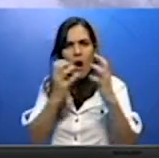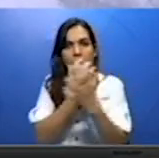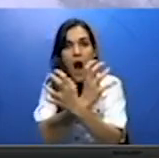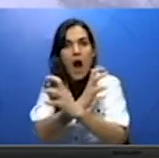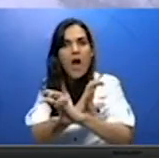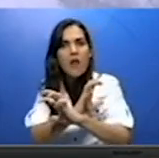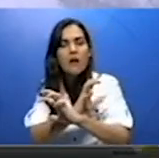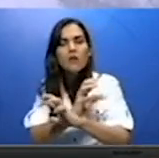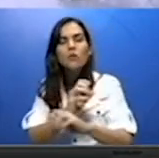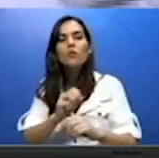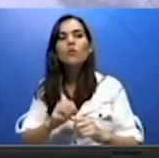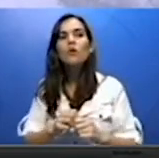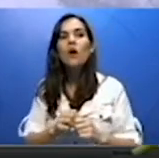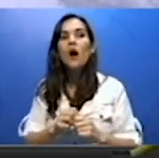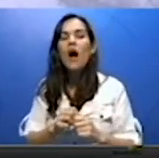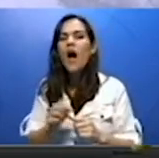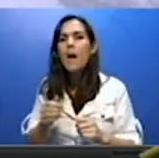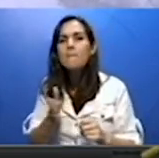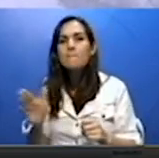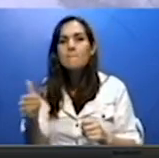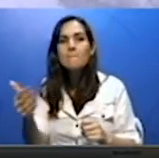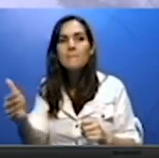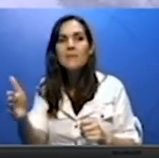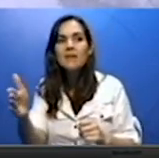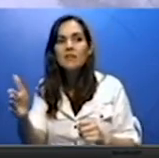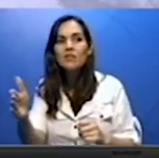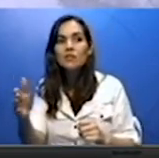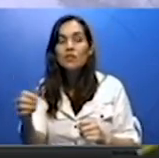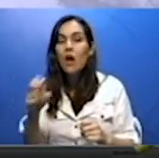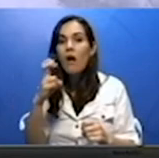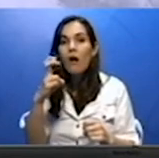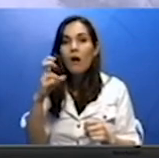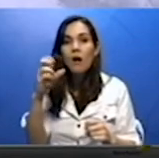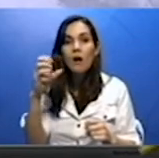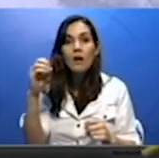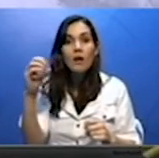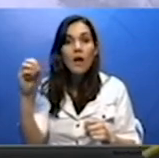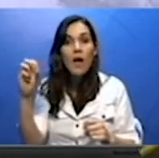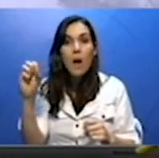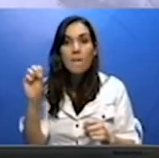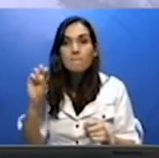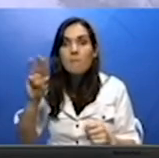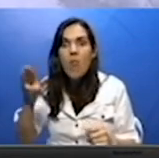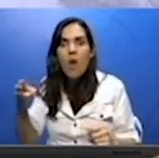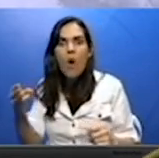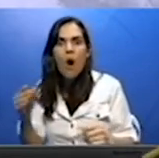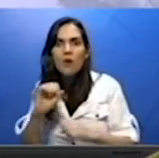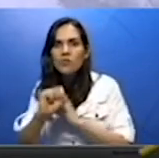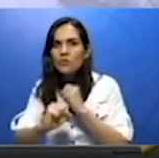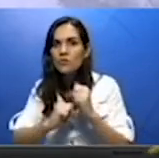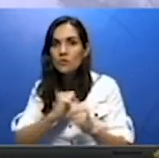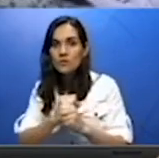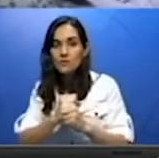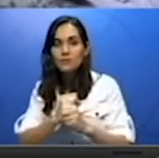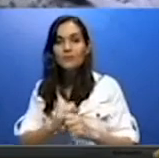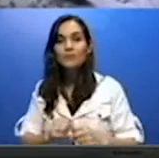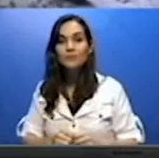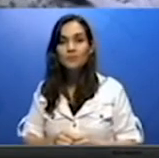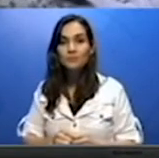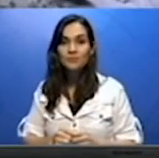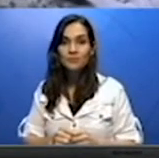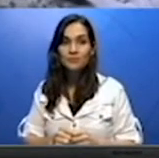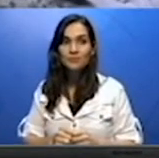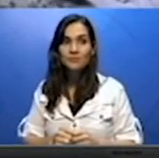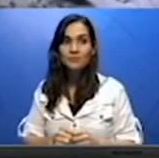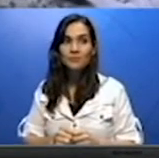cerca de 500 milhões de anos o nome dele é Astrix então o primeiro cordado que Possivelmente desenvolveu crânio é